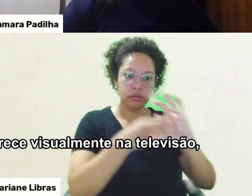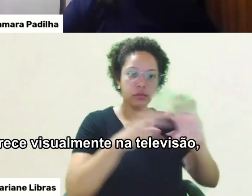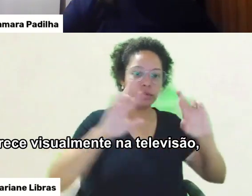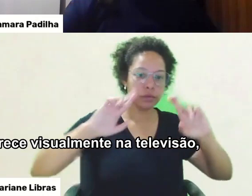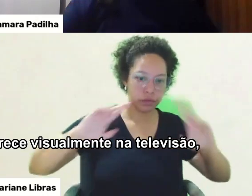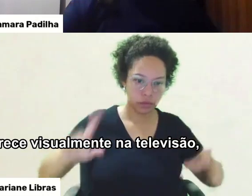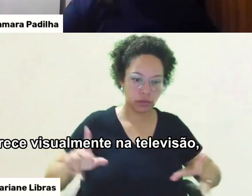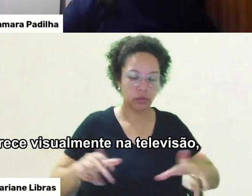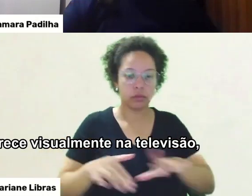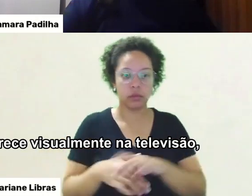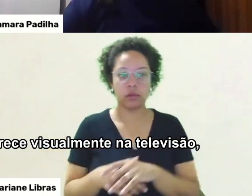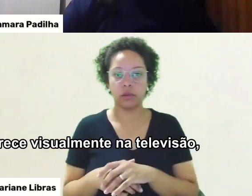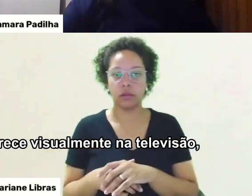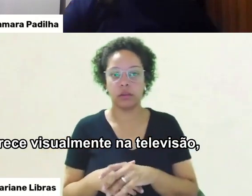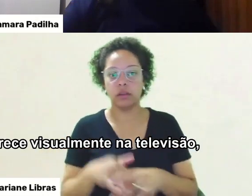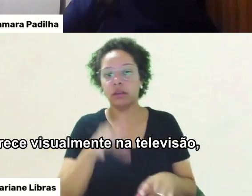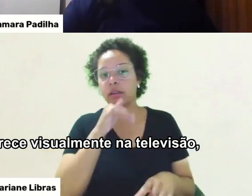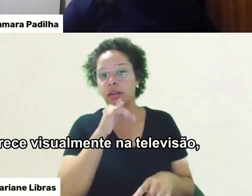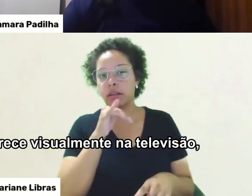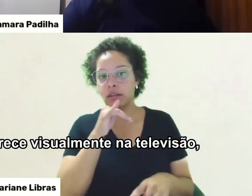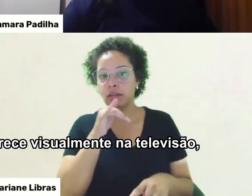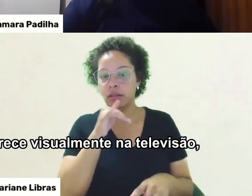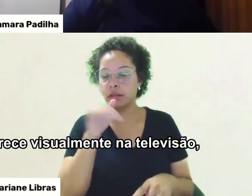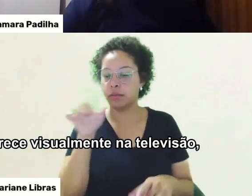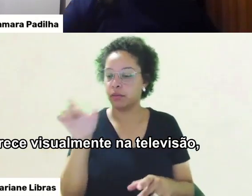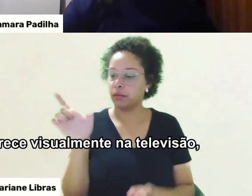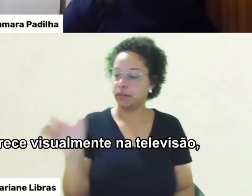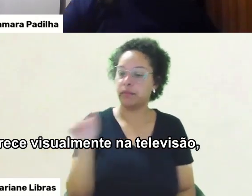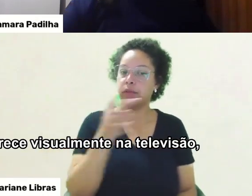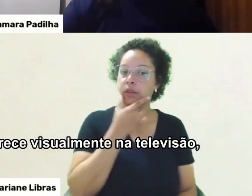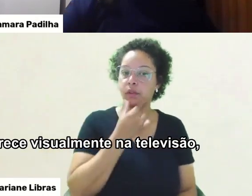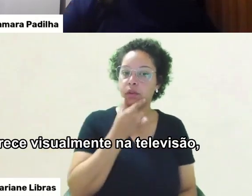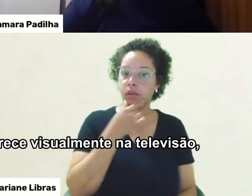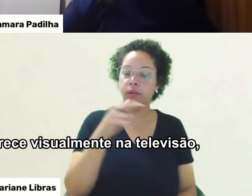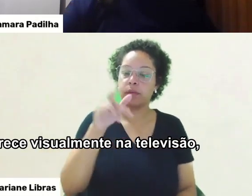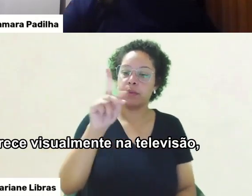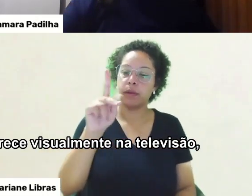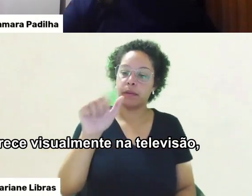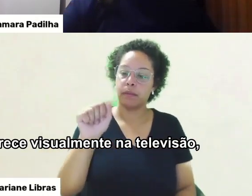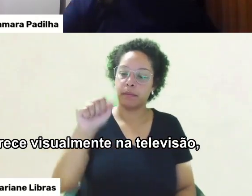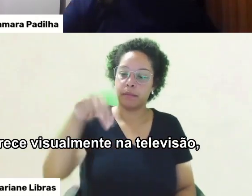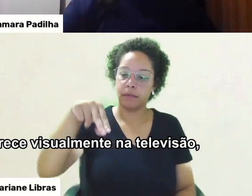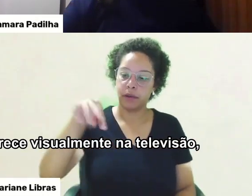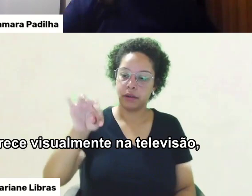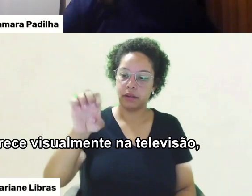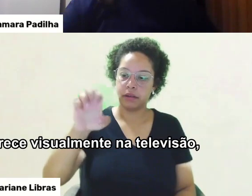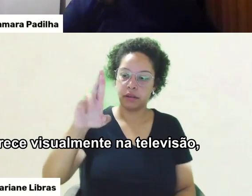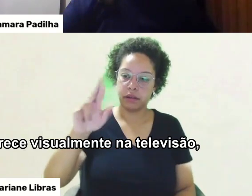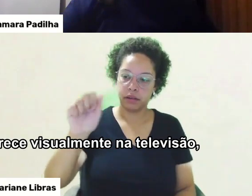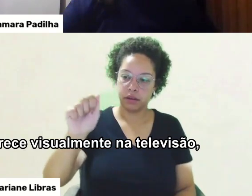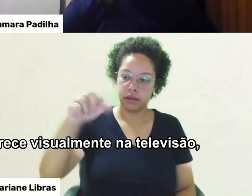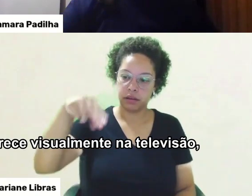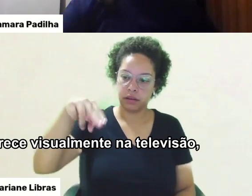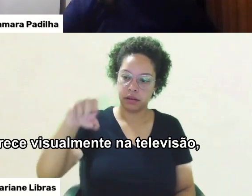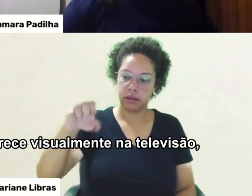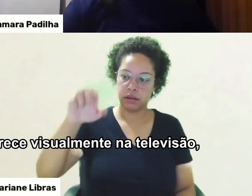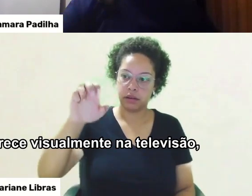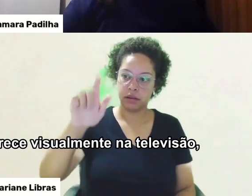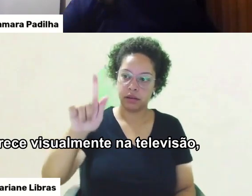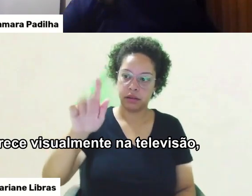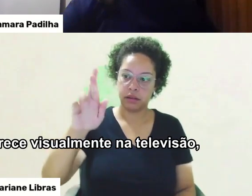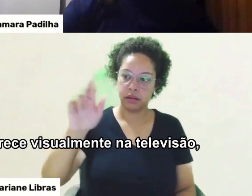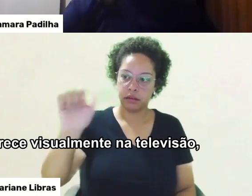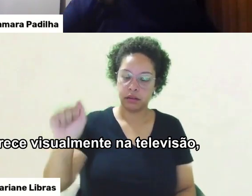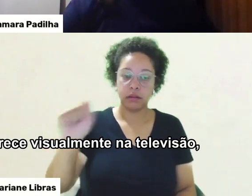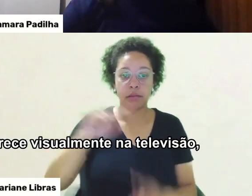exemplo, este é o personagem Pantera Negra de um filme da Marvel. Só que nesse caso, nós estamos somente com a imagem dele